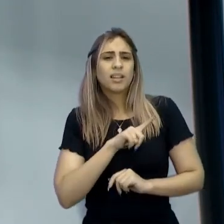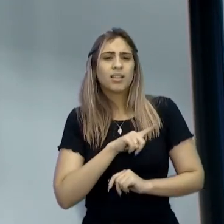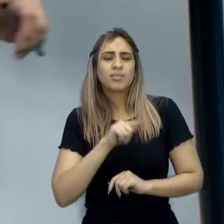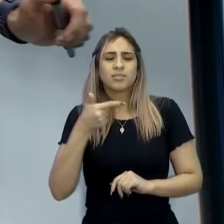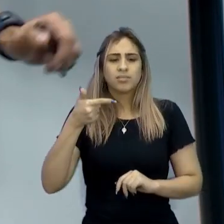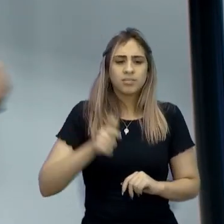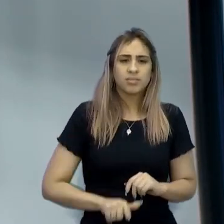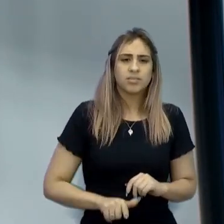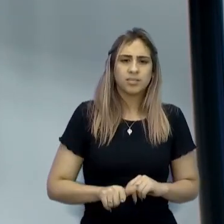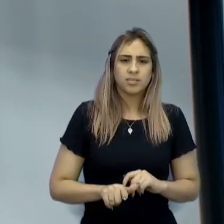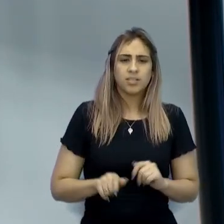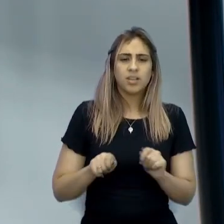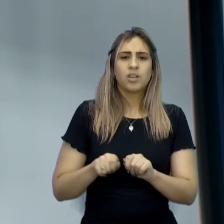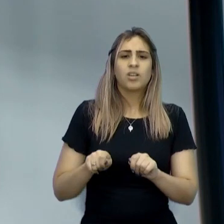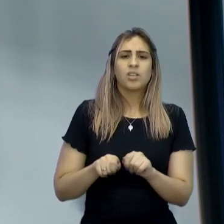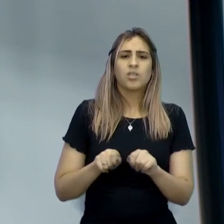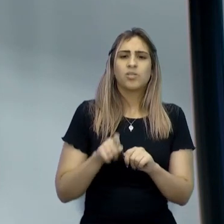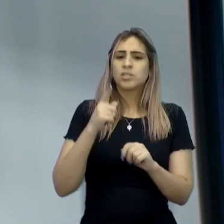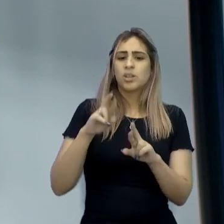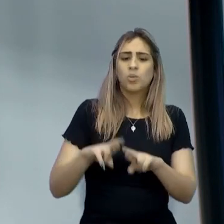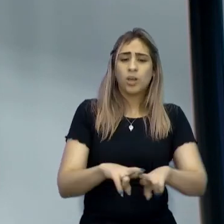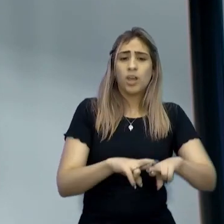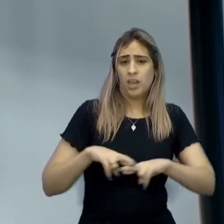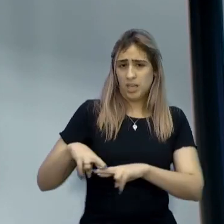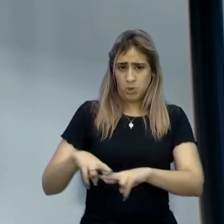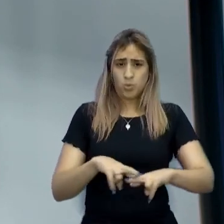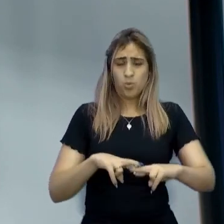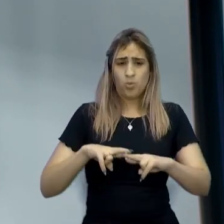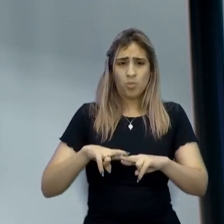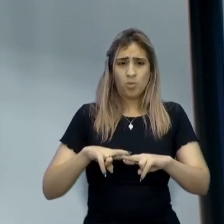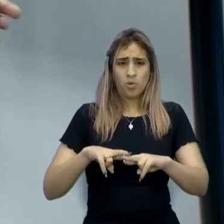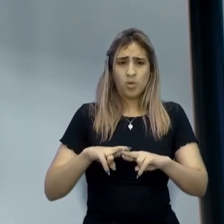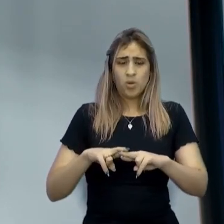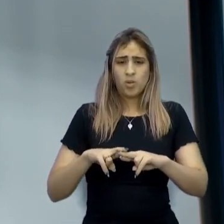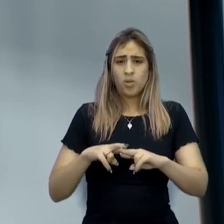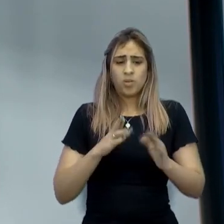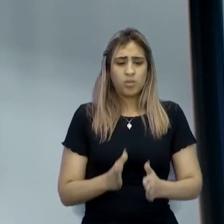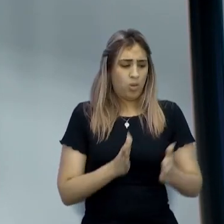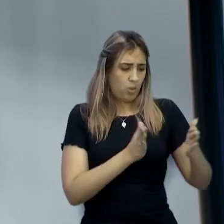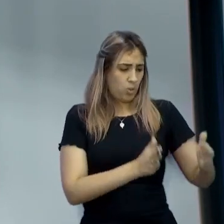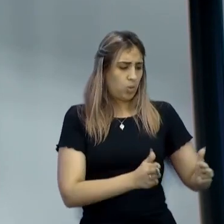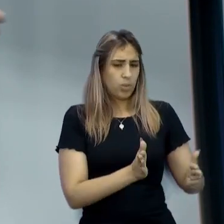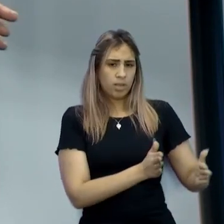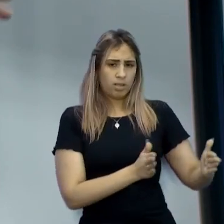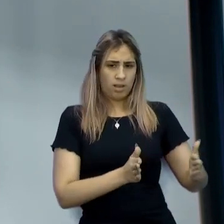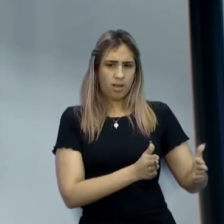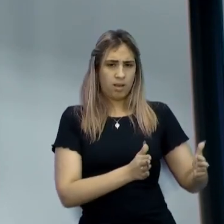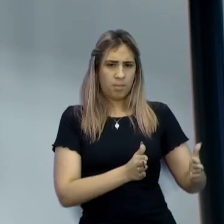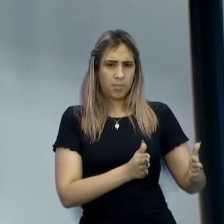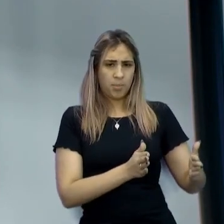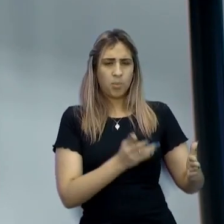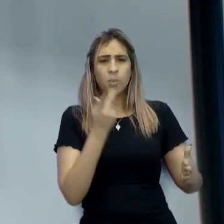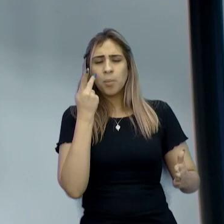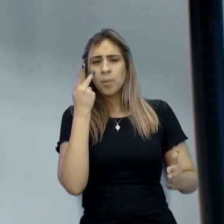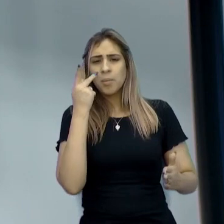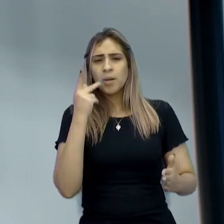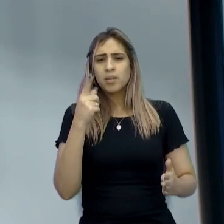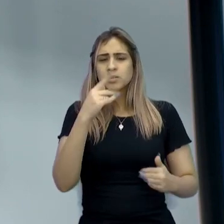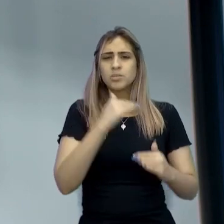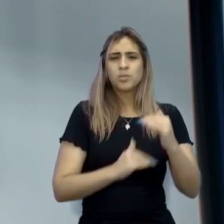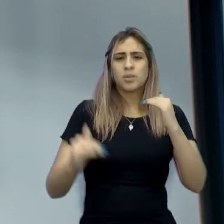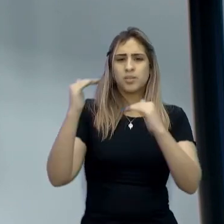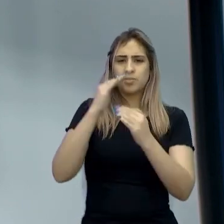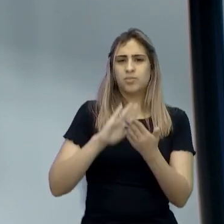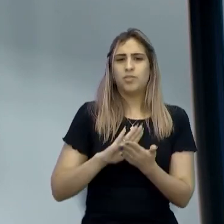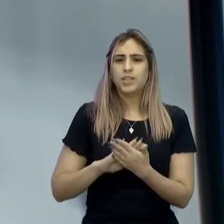lá, fazer um resumo de um certo período para, sei lá, para os seus superiores,